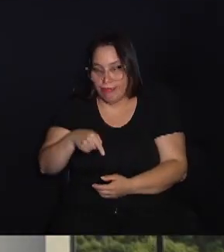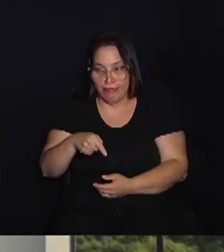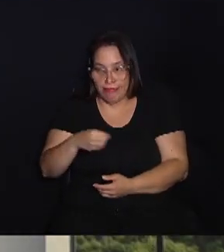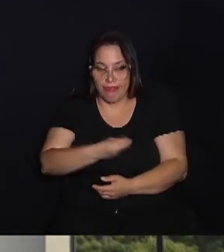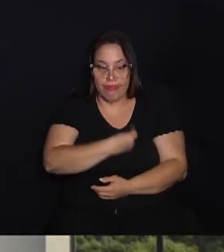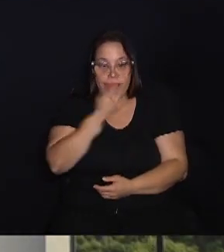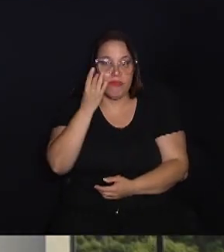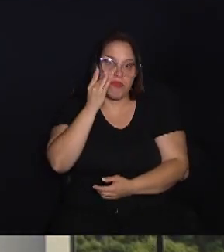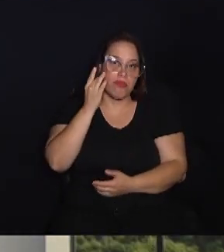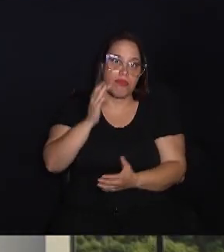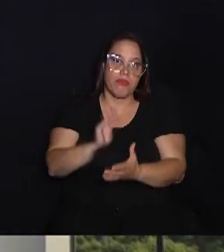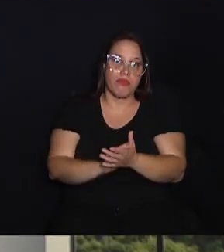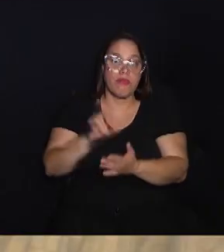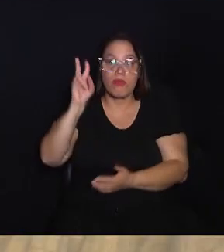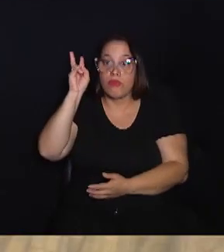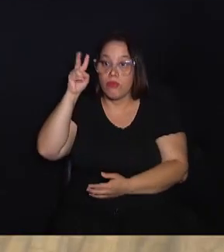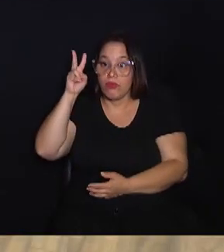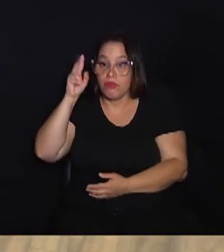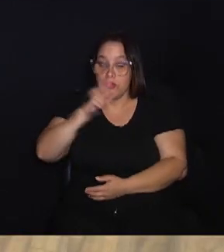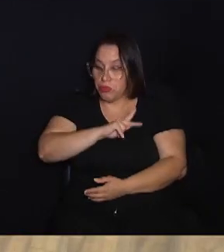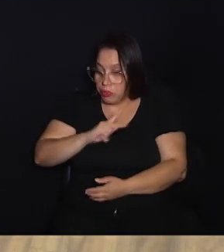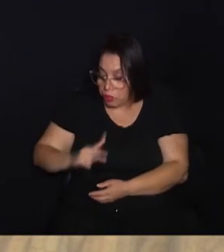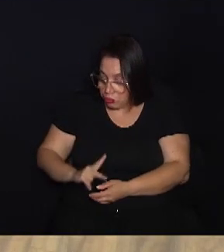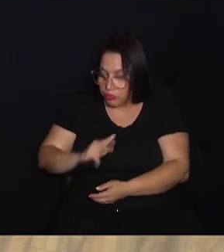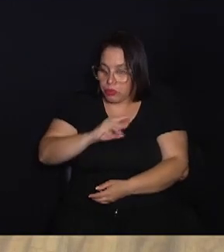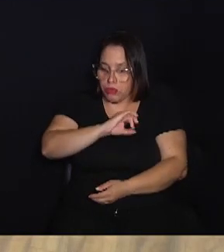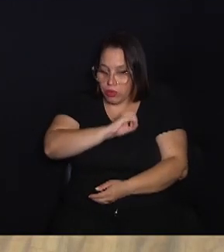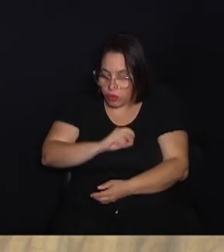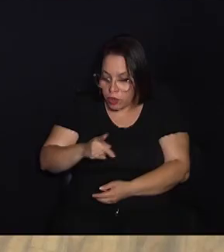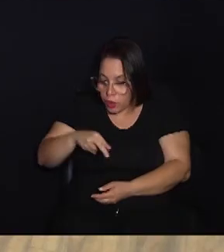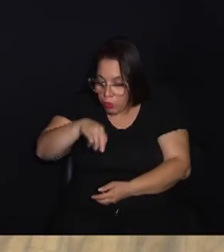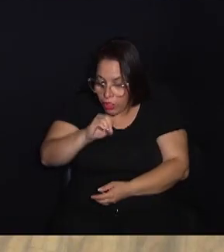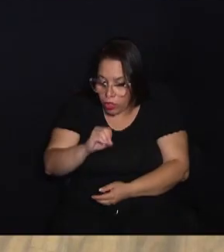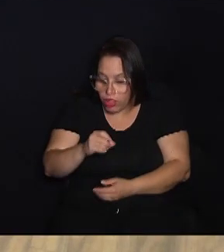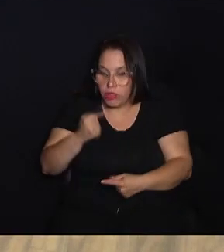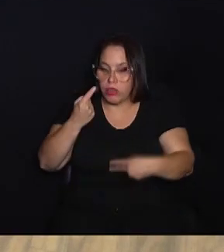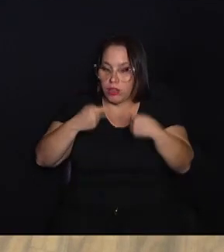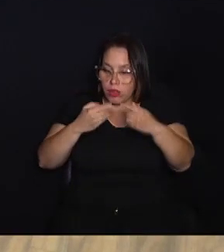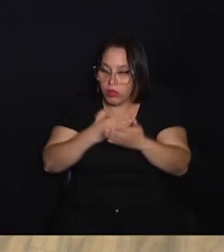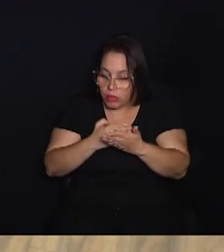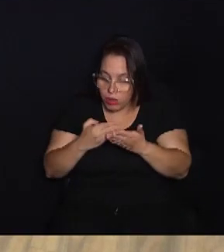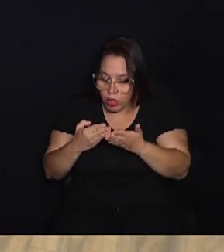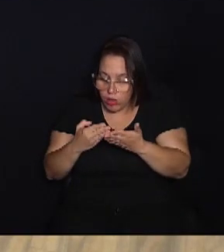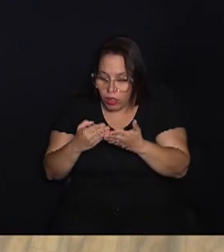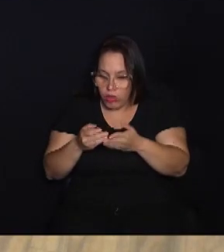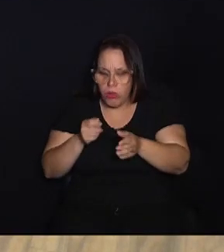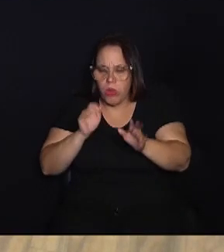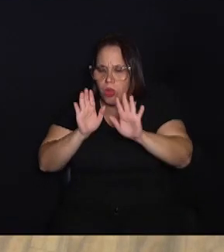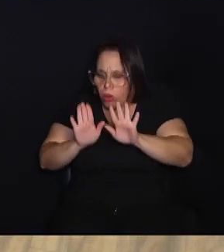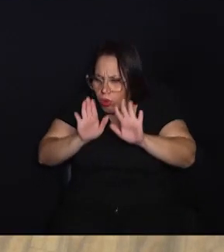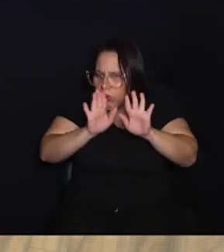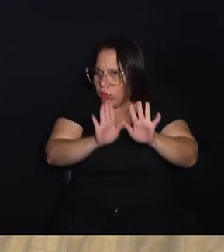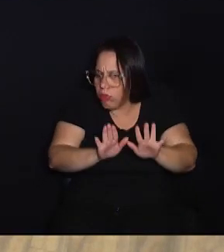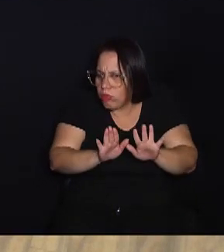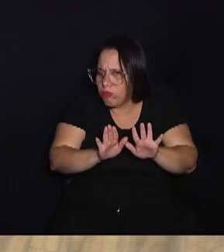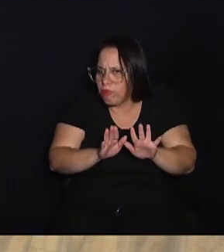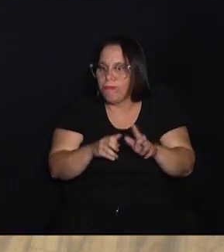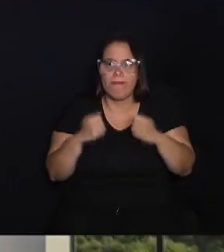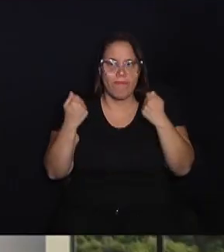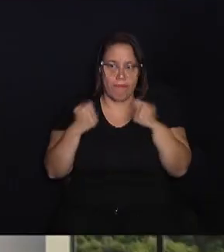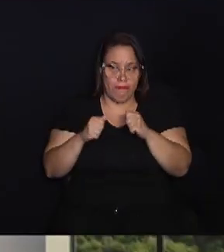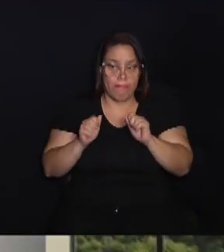aqui presente. Lembrando, presidente Luiz Rossini, Paulo, que o debate vai acontecer, farei as interrupções apenas quando